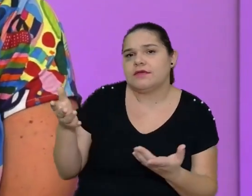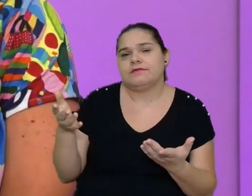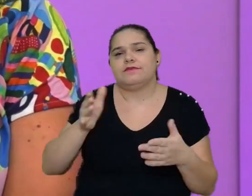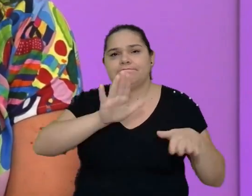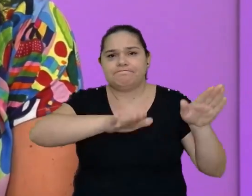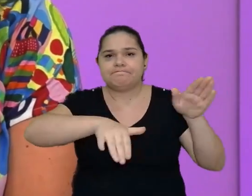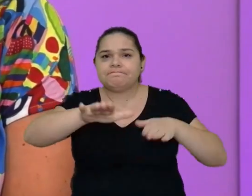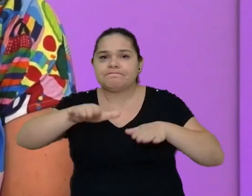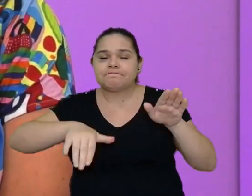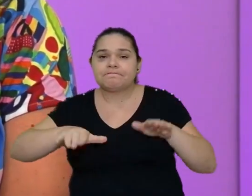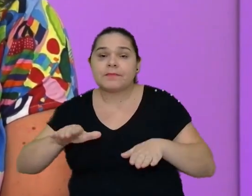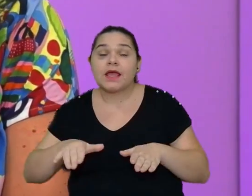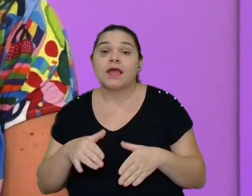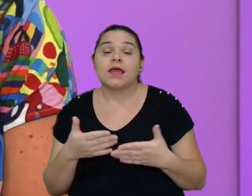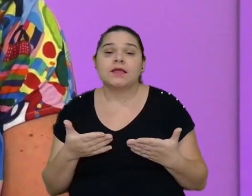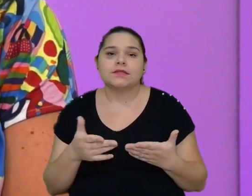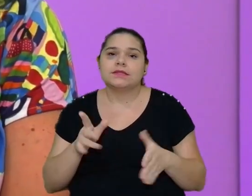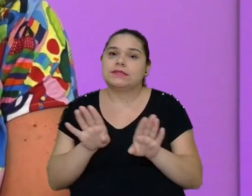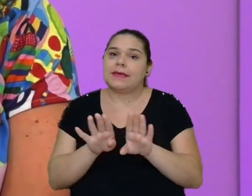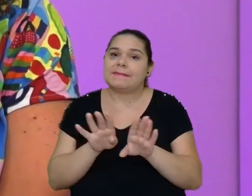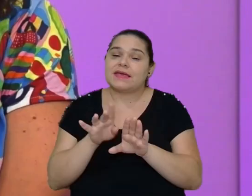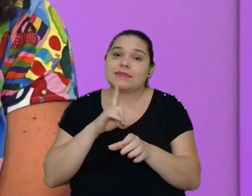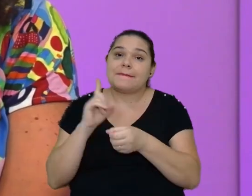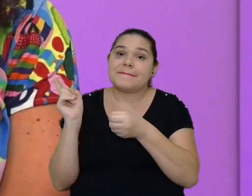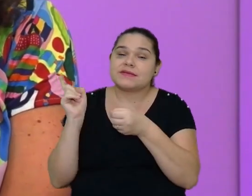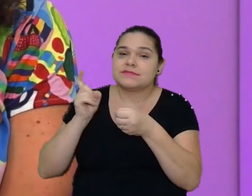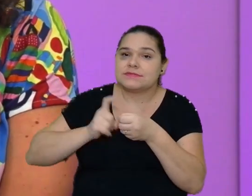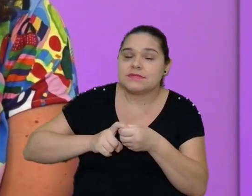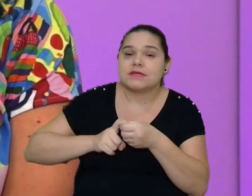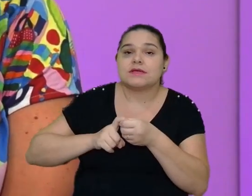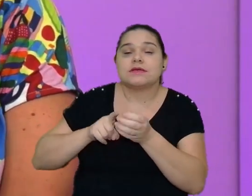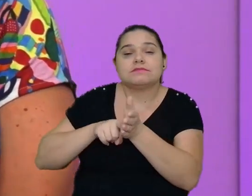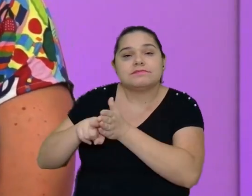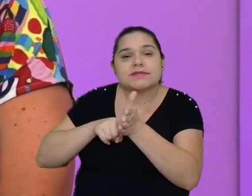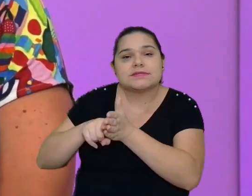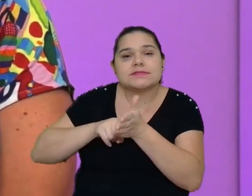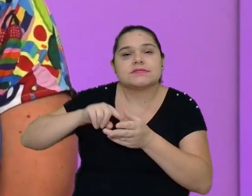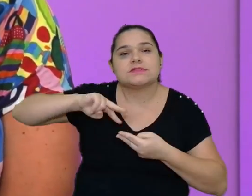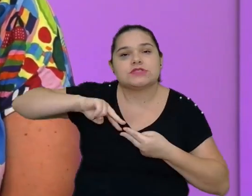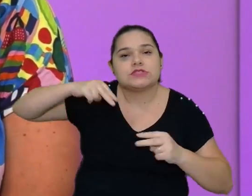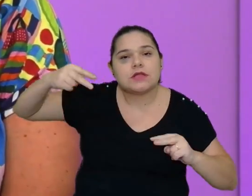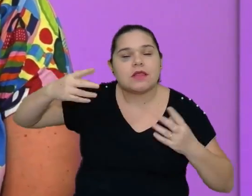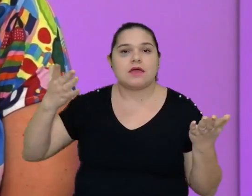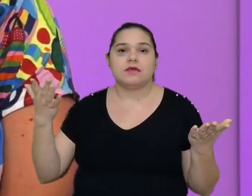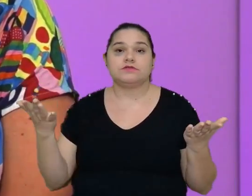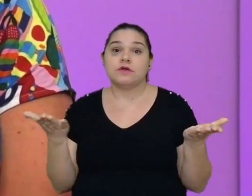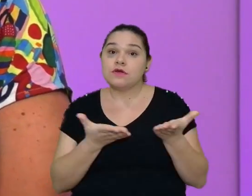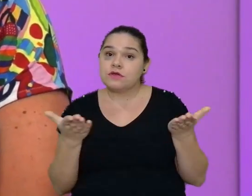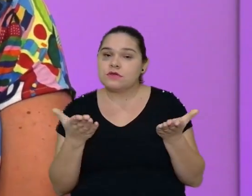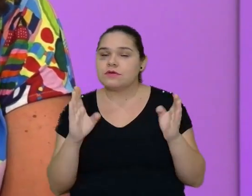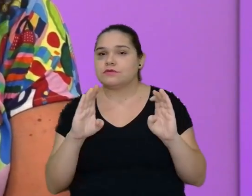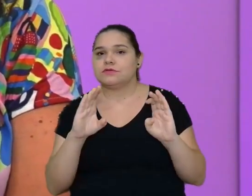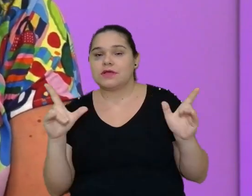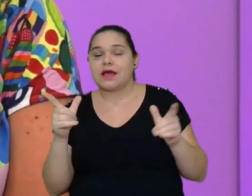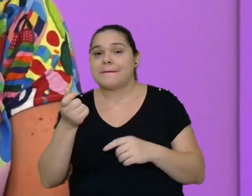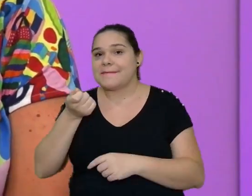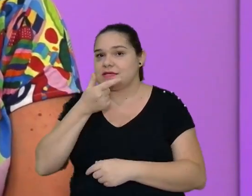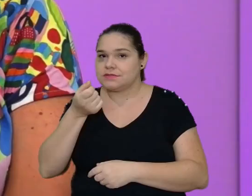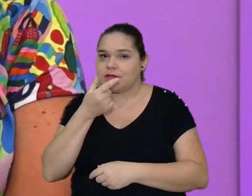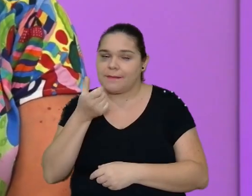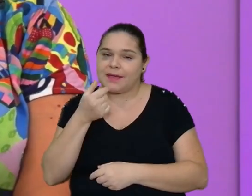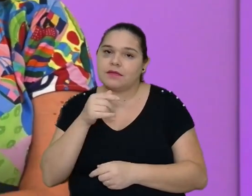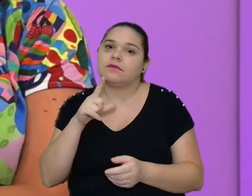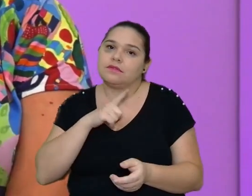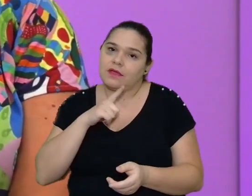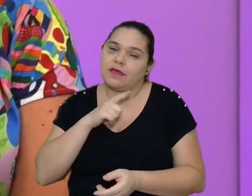A gente também tem parcerias com os testes genéticos. Então, hoje, bom, e obviamente nas medicações a gente tem até 90%